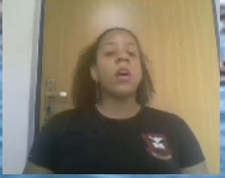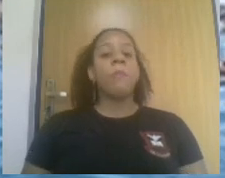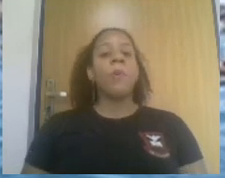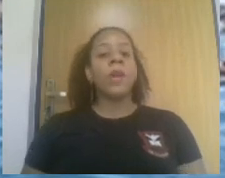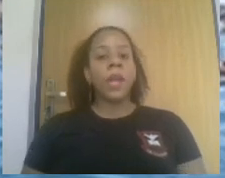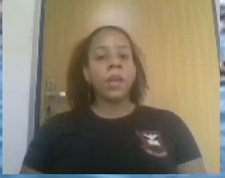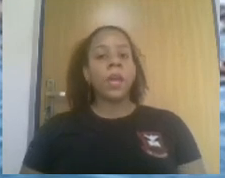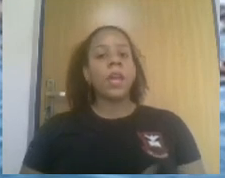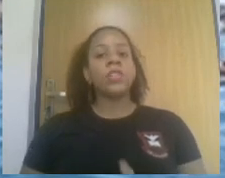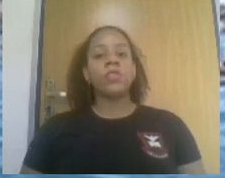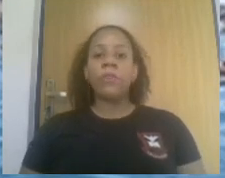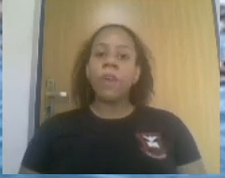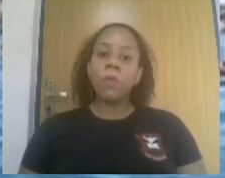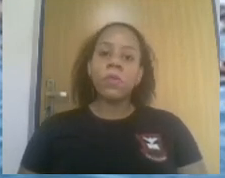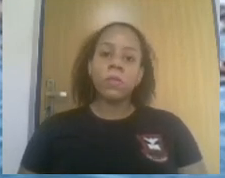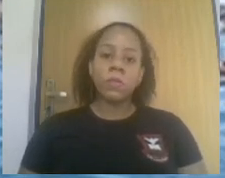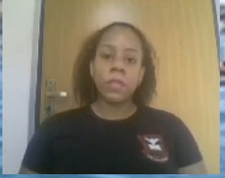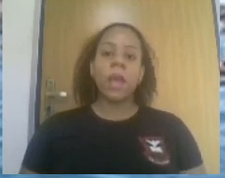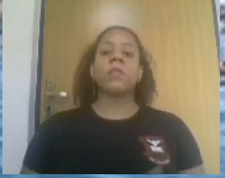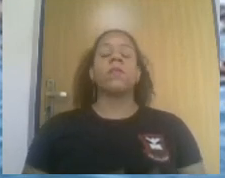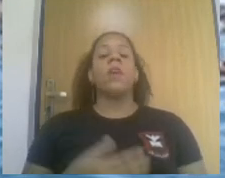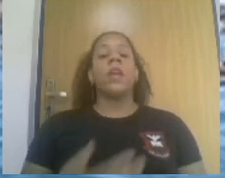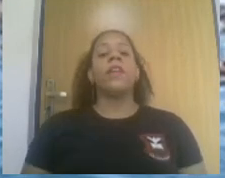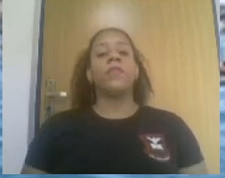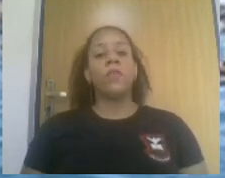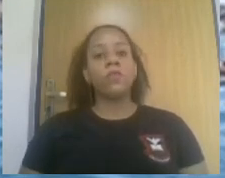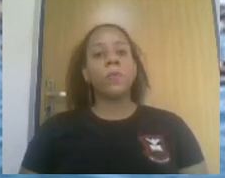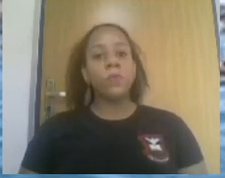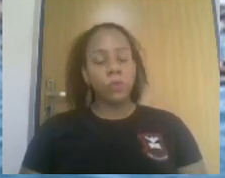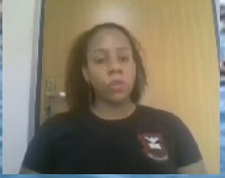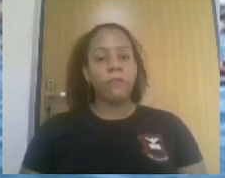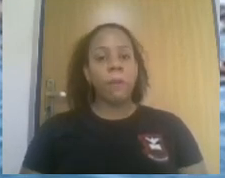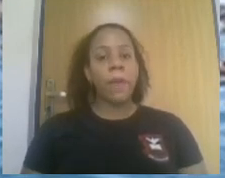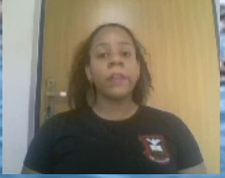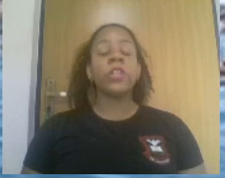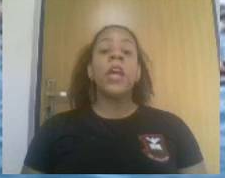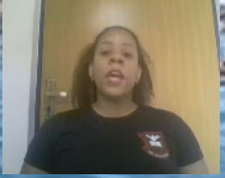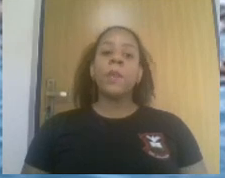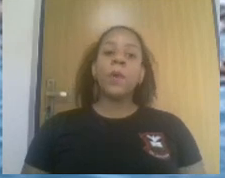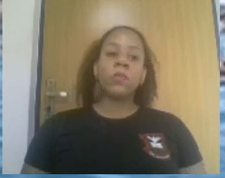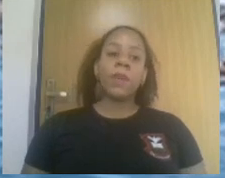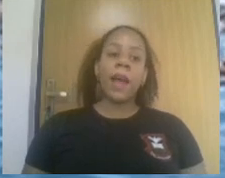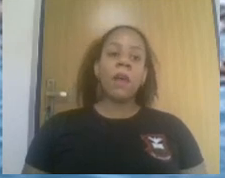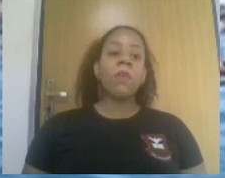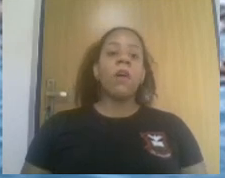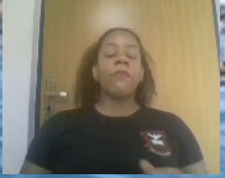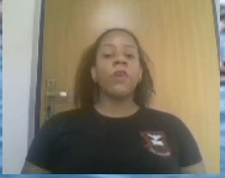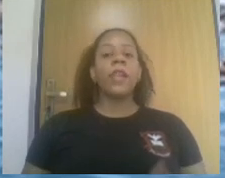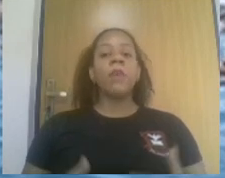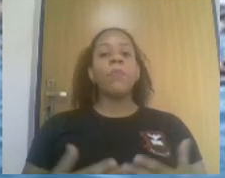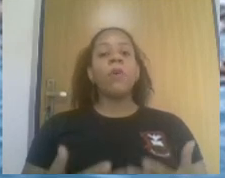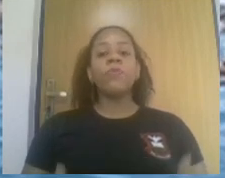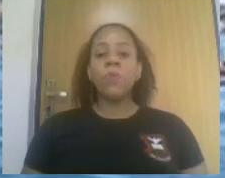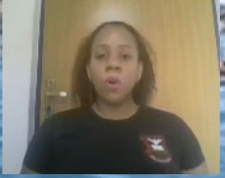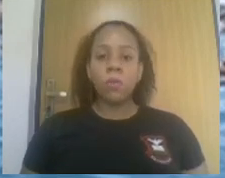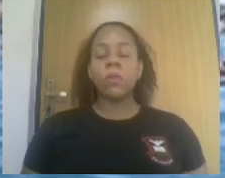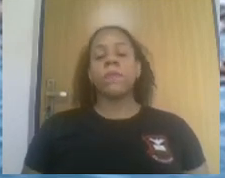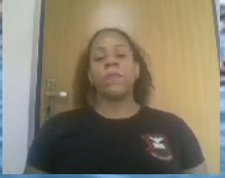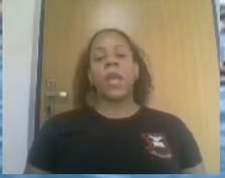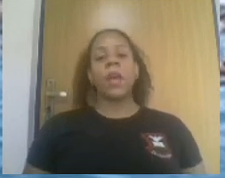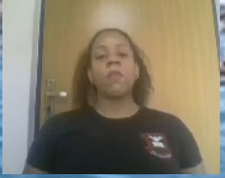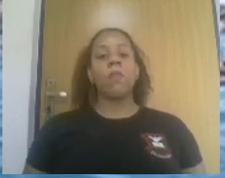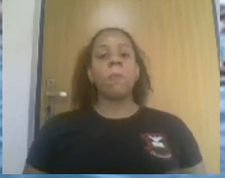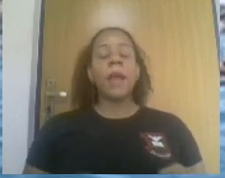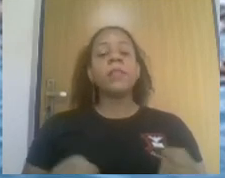terras. Porém, eles não tiveram muito sucesso. Eles foram expulsos novamente e Portugal foi lá e